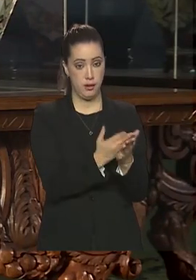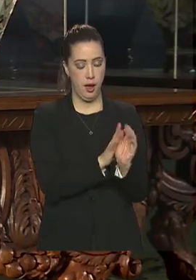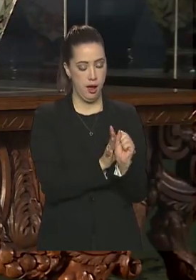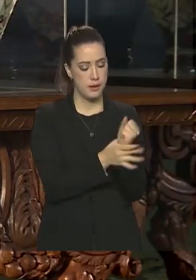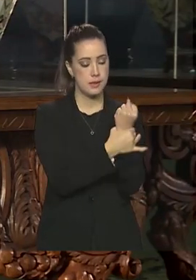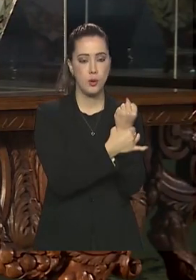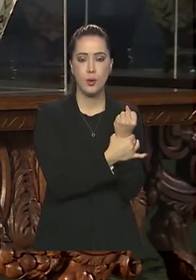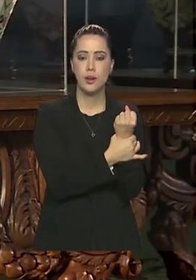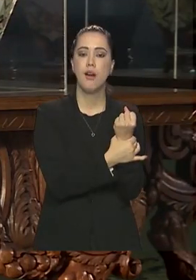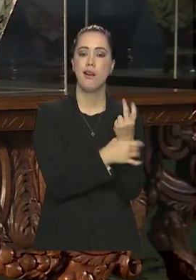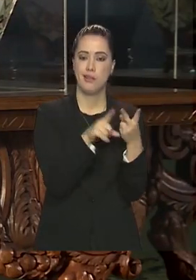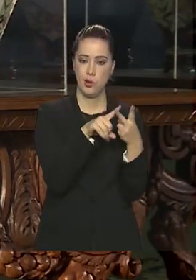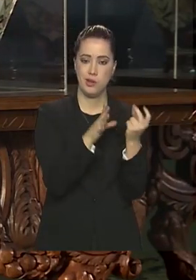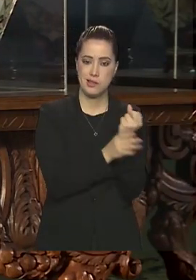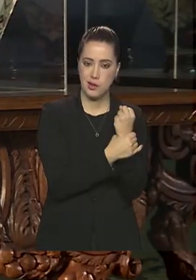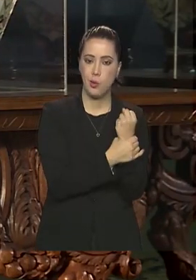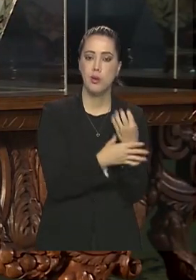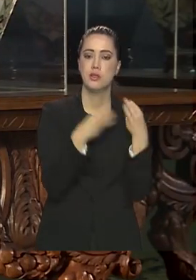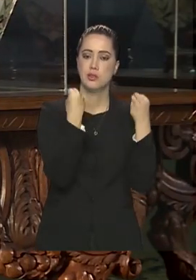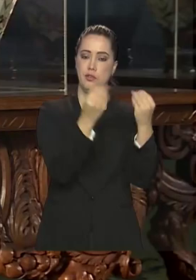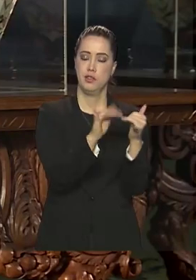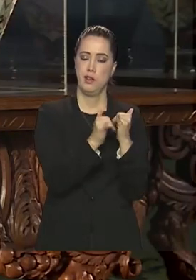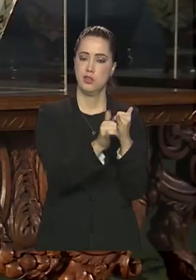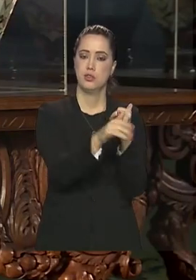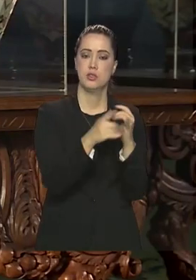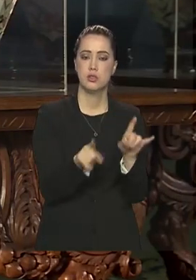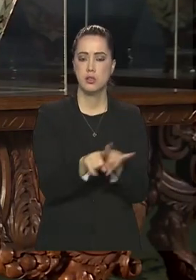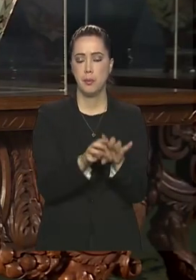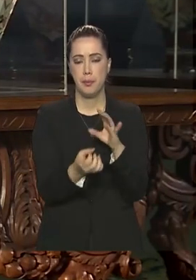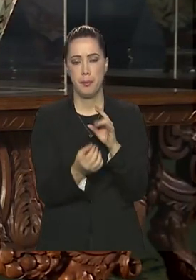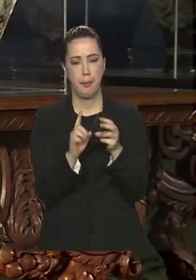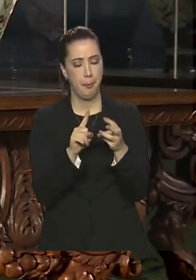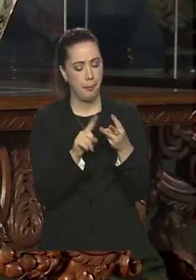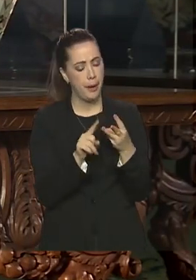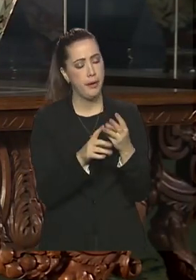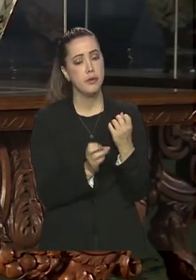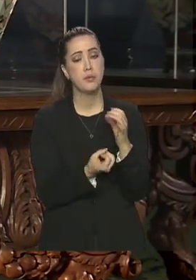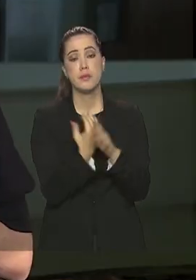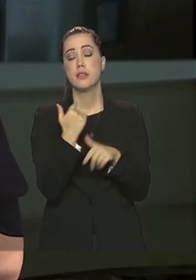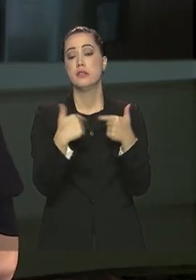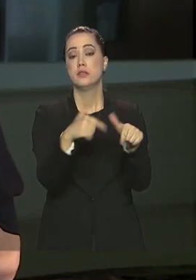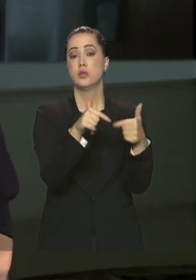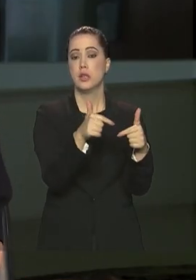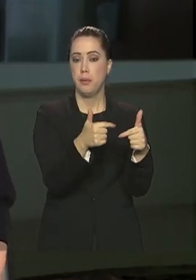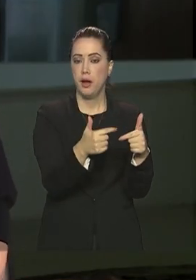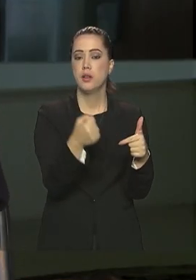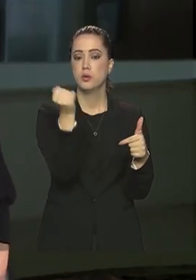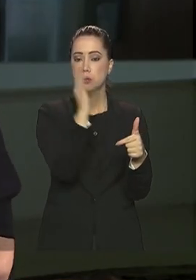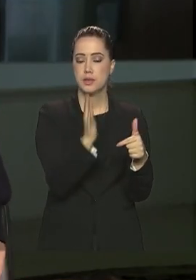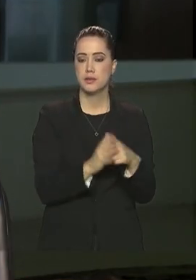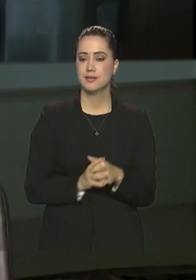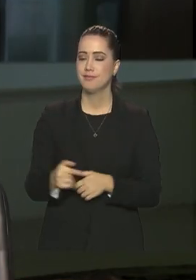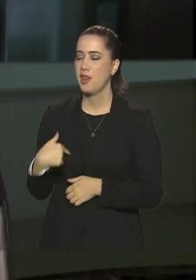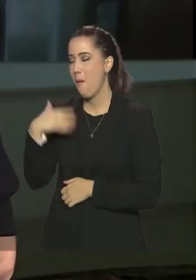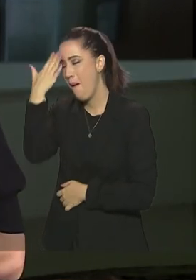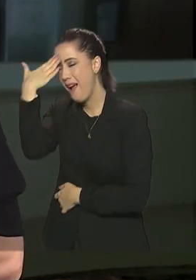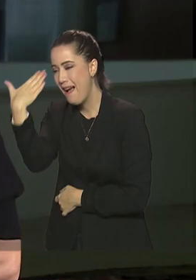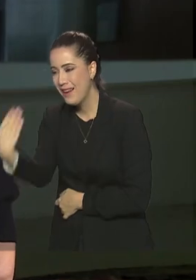segurança, no fornecimento de energia elétrica e também na geração de empregos e investimentos no país. Secretário